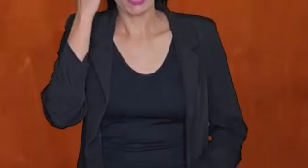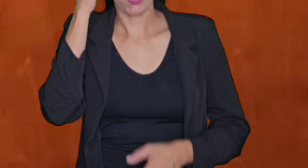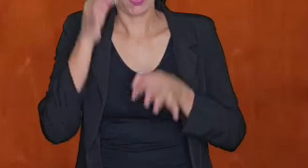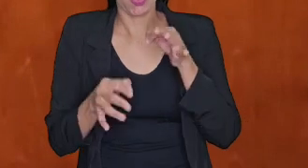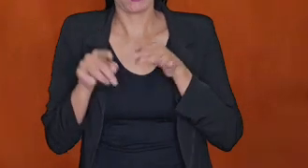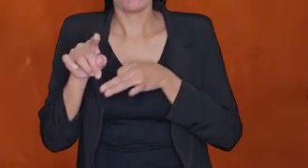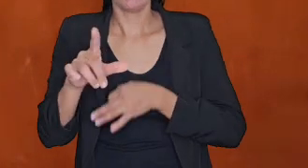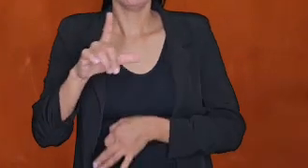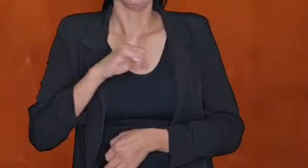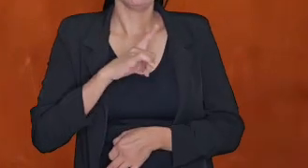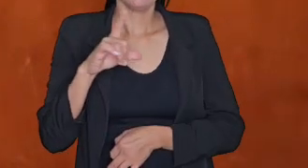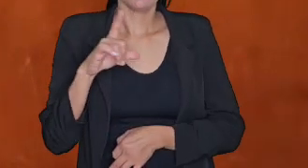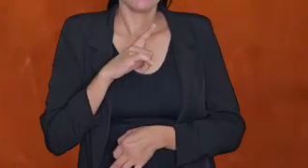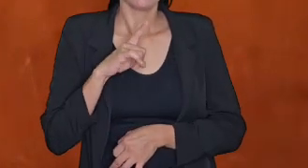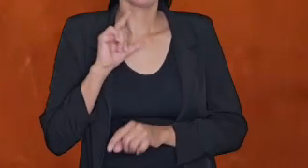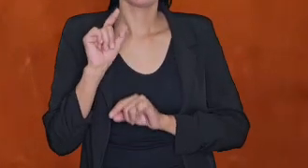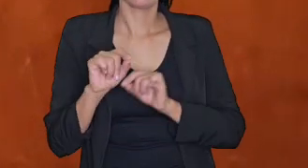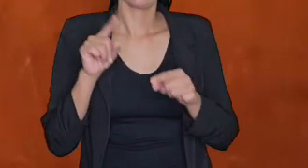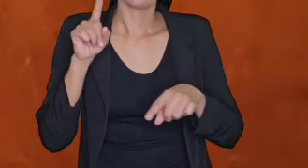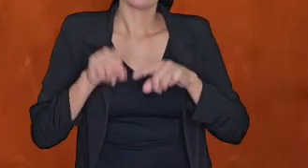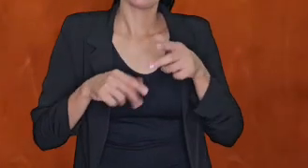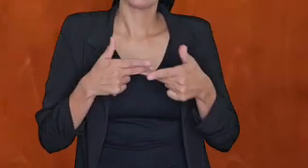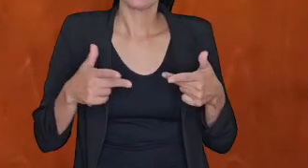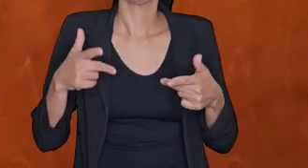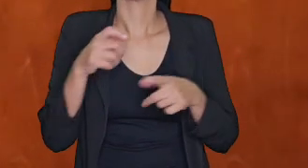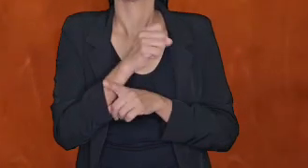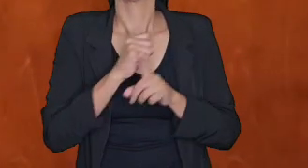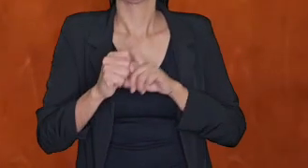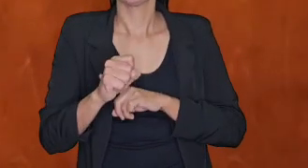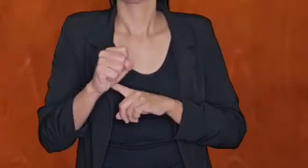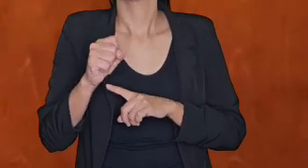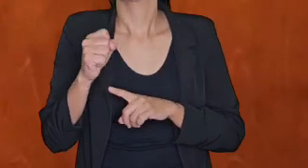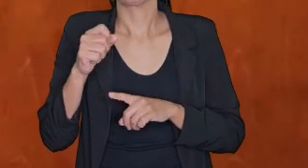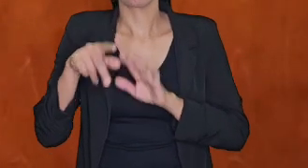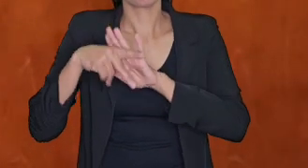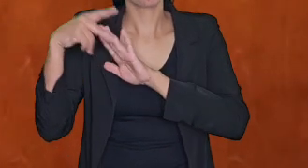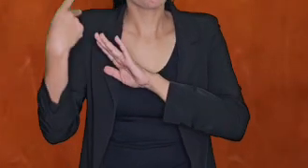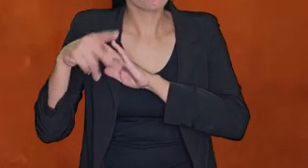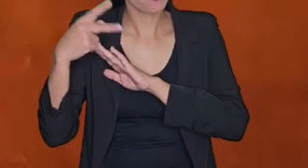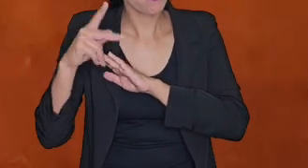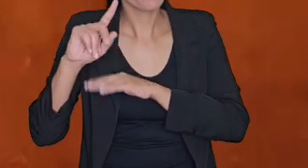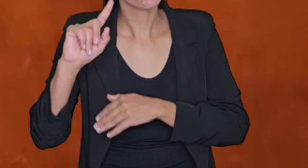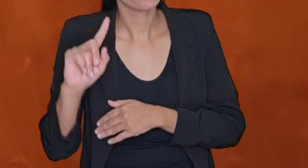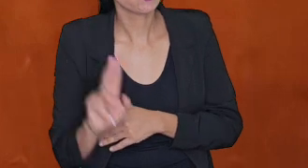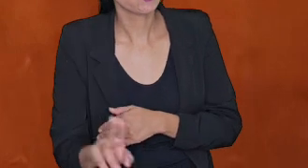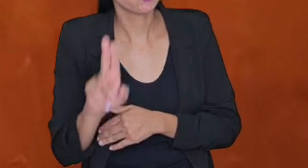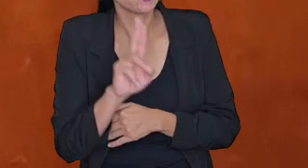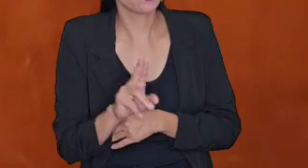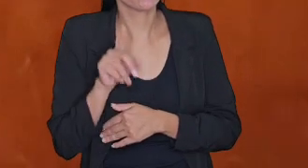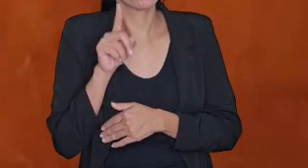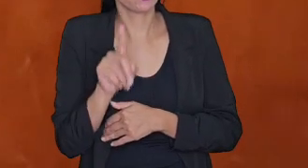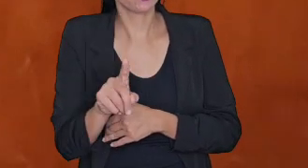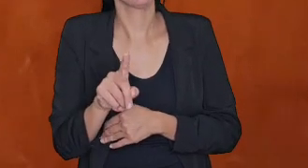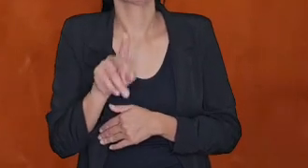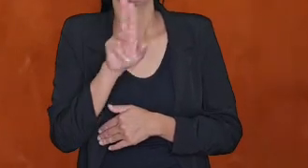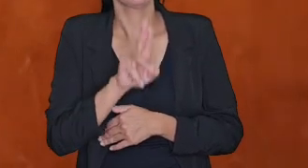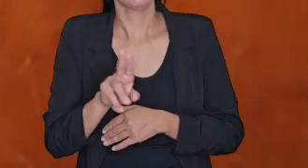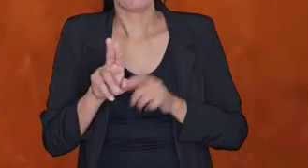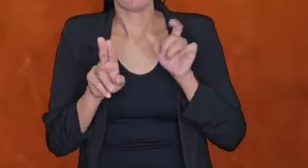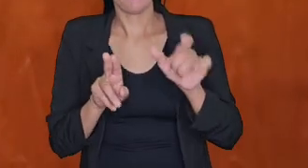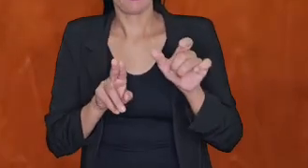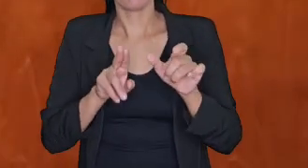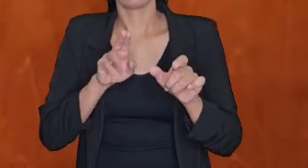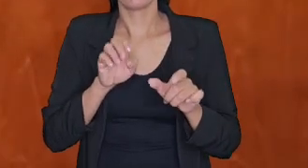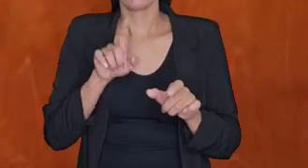diz: todavia, se a pessoa jurídica tiver por objeto social exclusivamente,